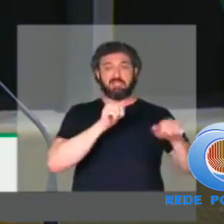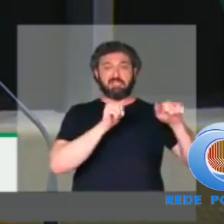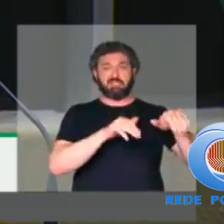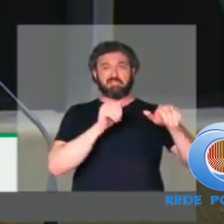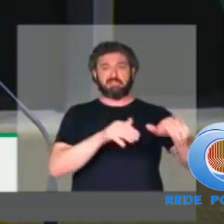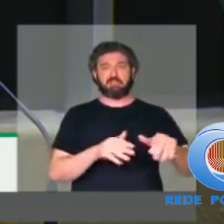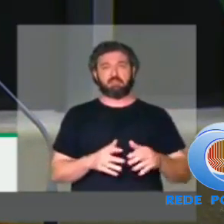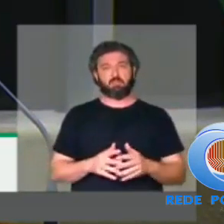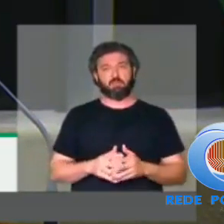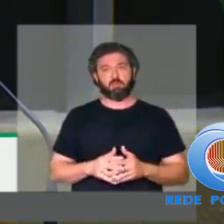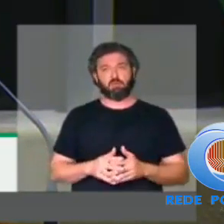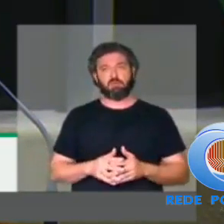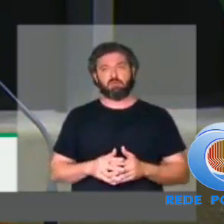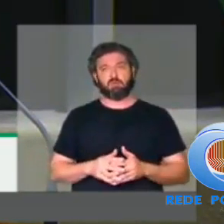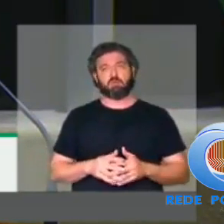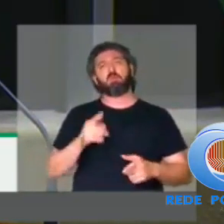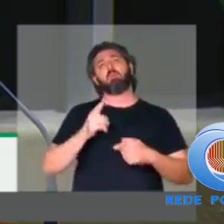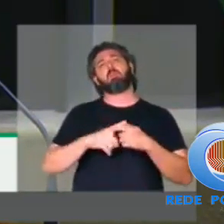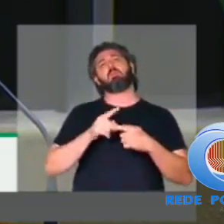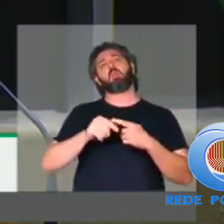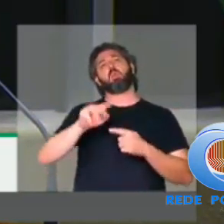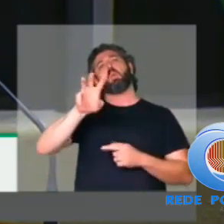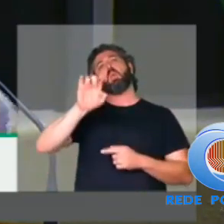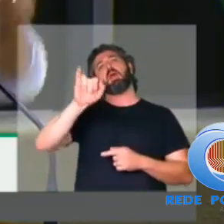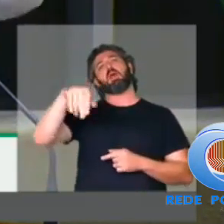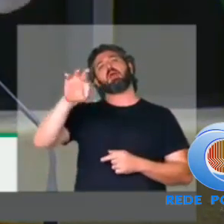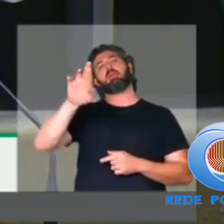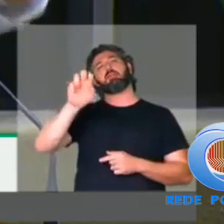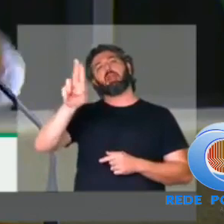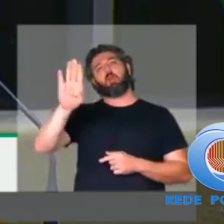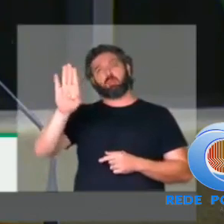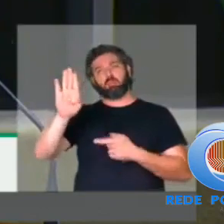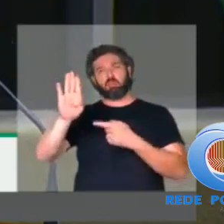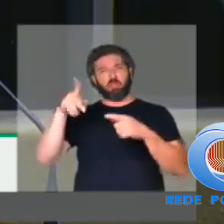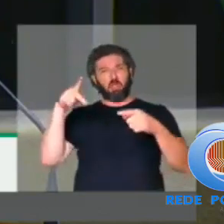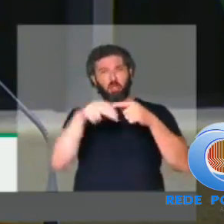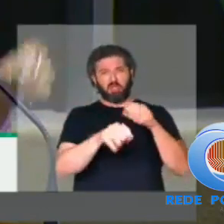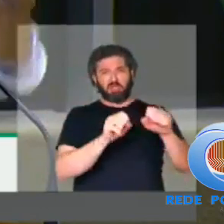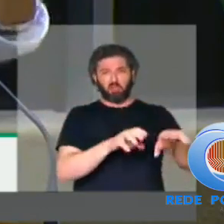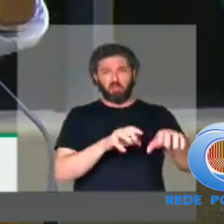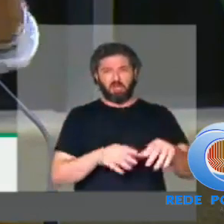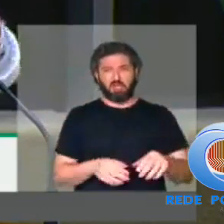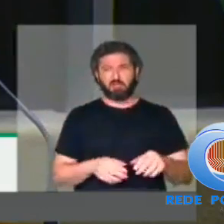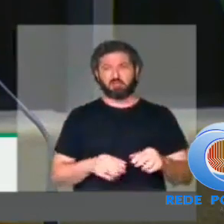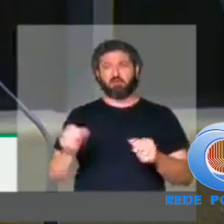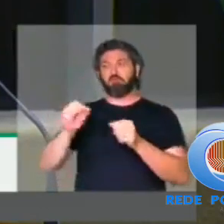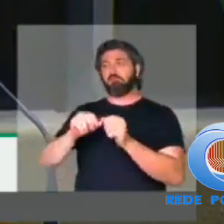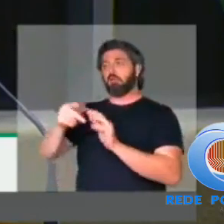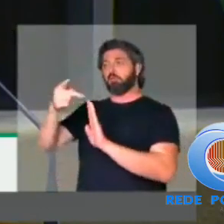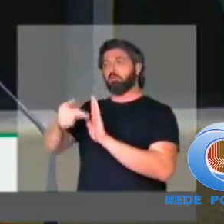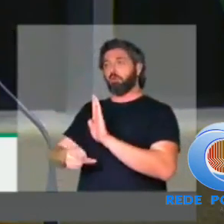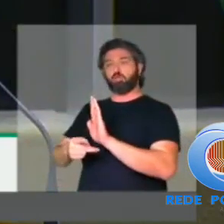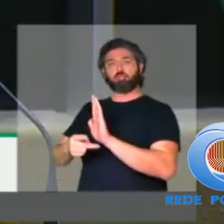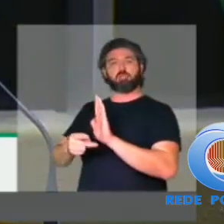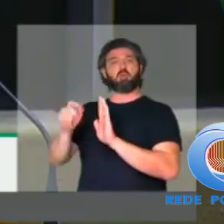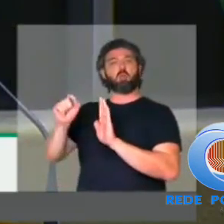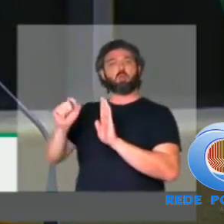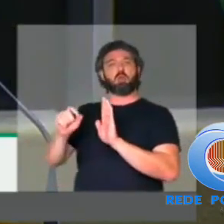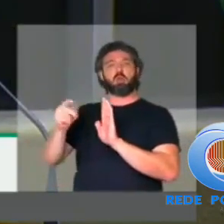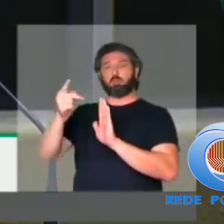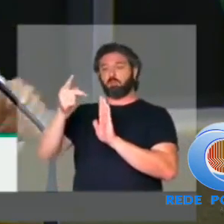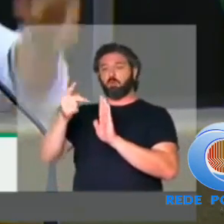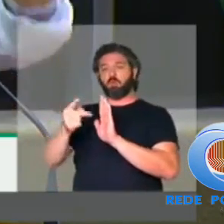de setembro, porque o senhor Weintraub, ele corta a educação e lança um projeto, que